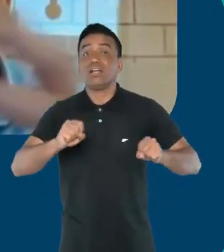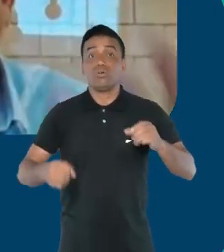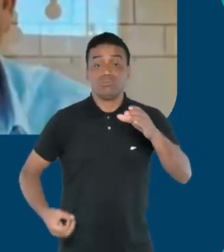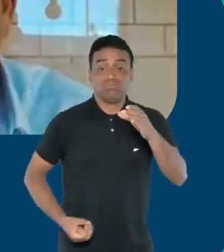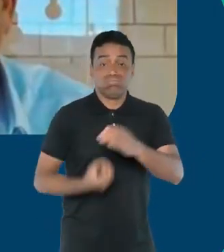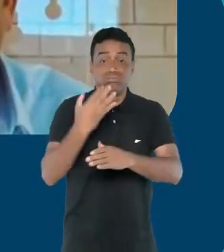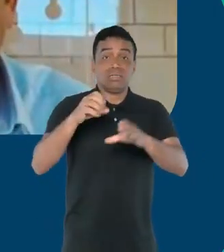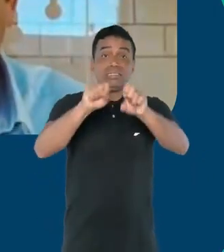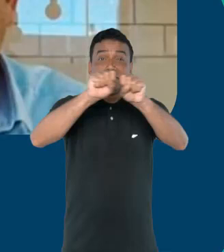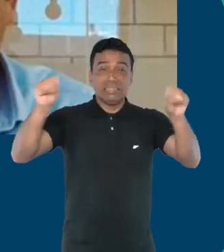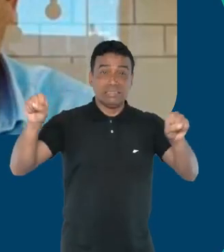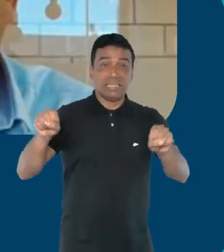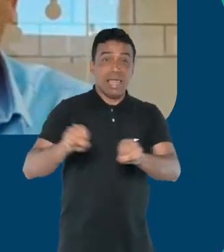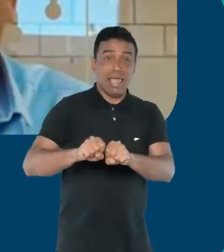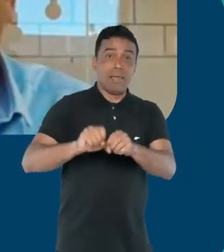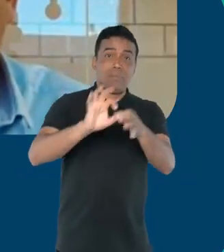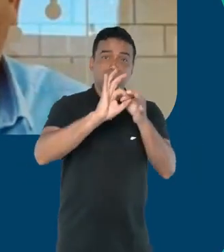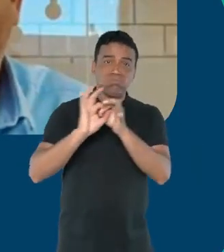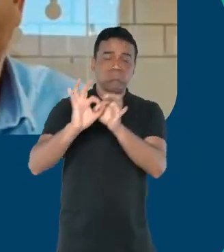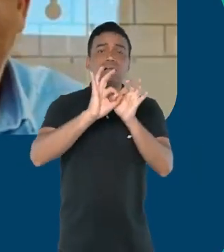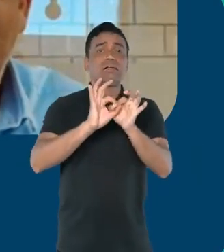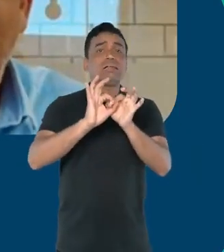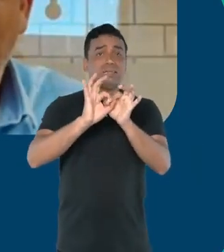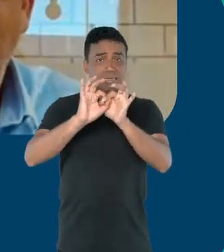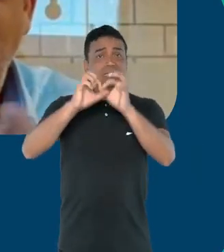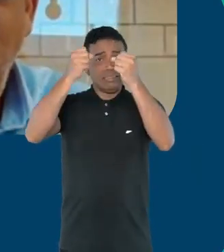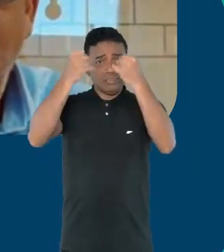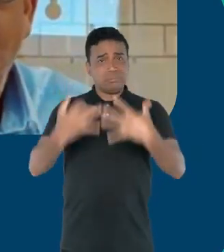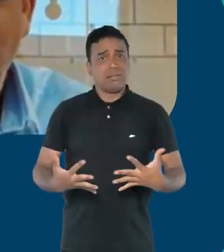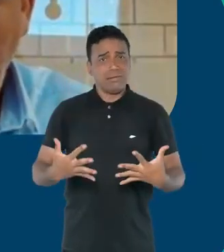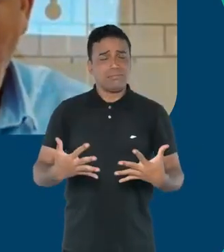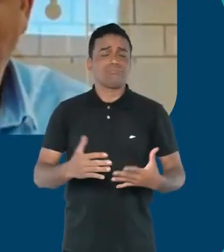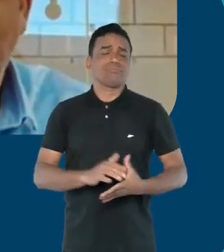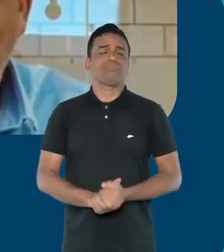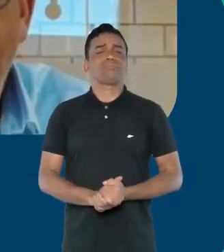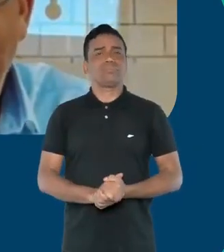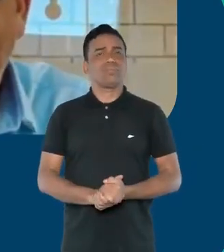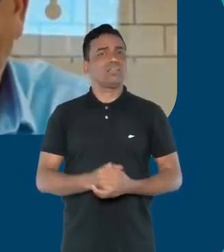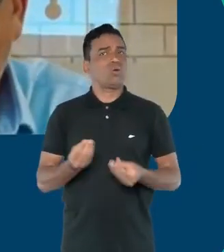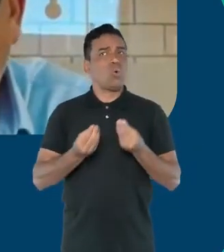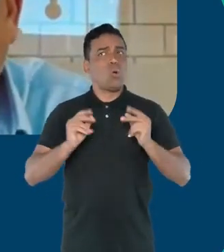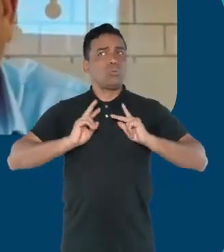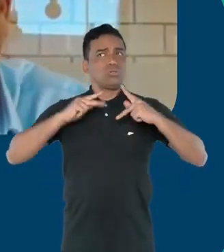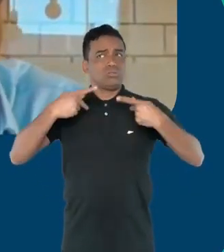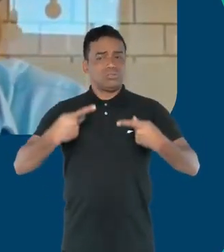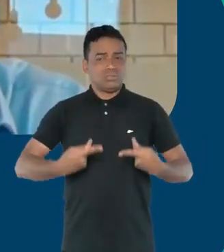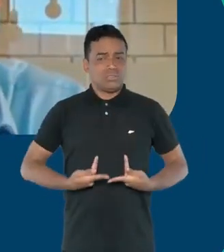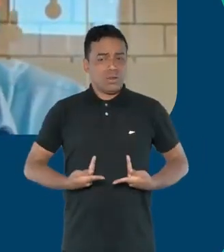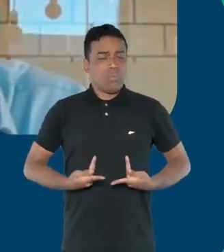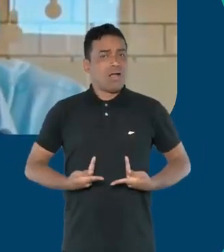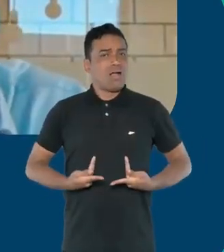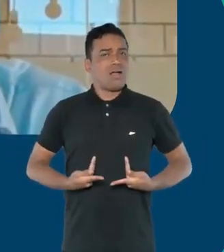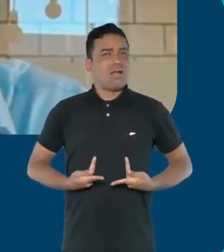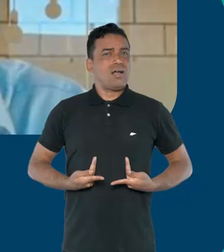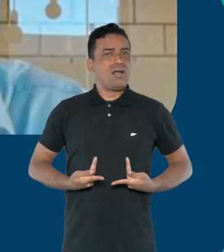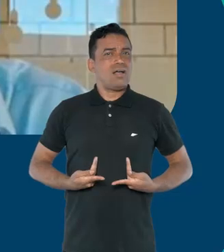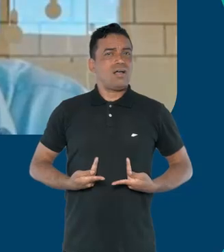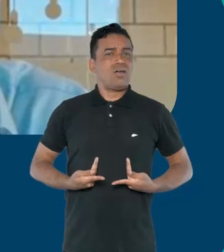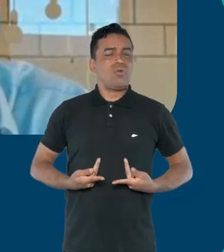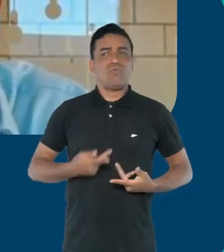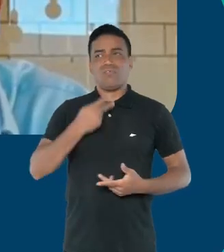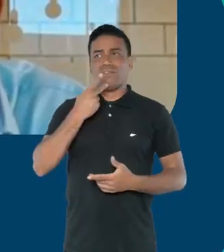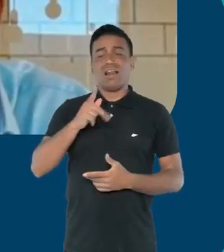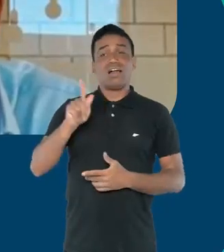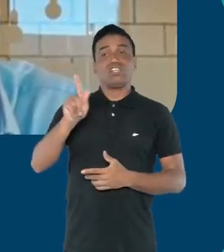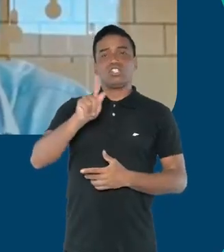o Hume explica, ou seja, ele explica como é que o ser humano, ele vai chamar, né, de como é que a